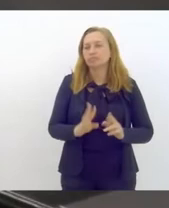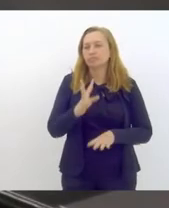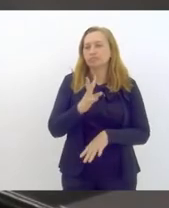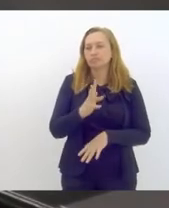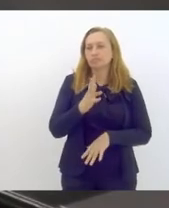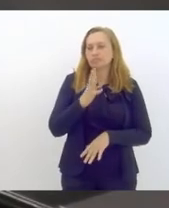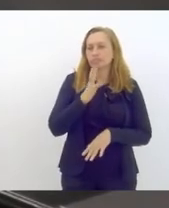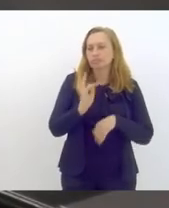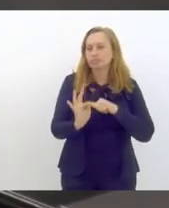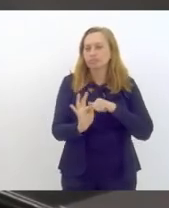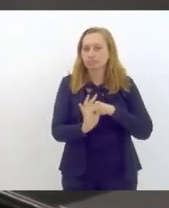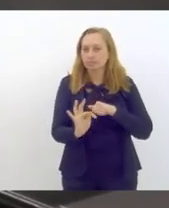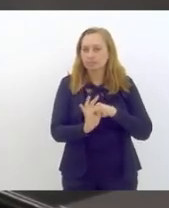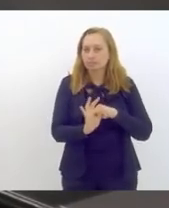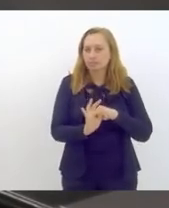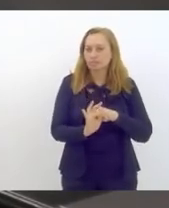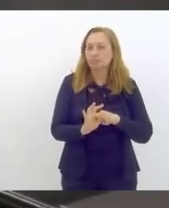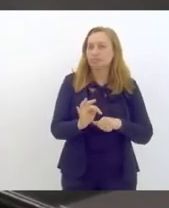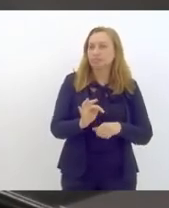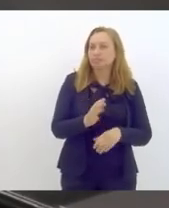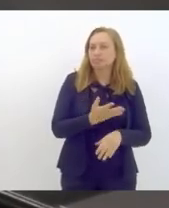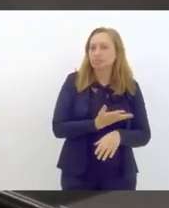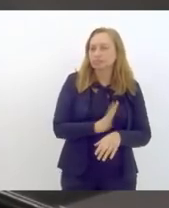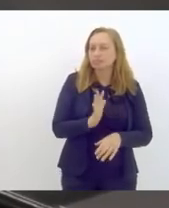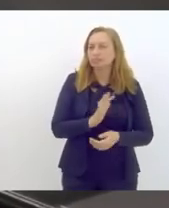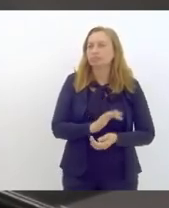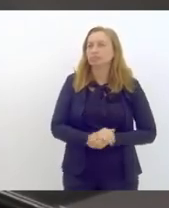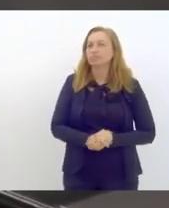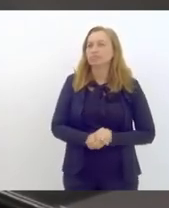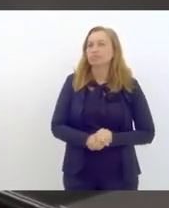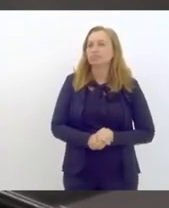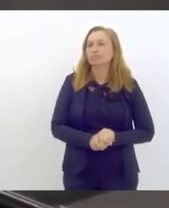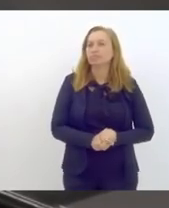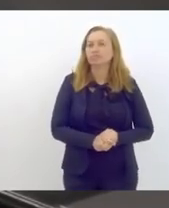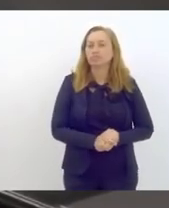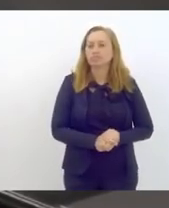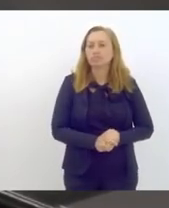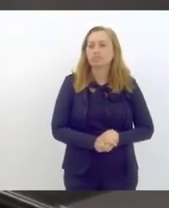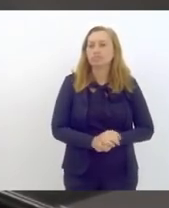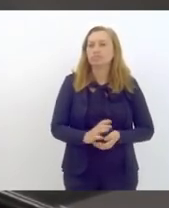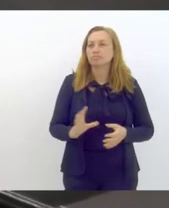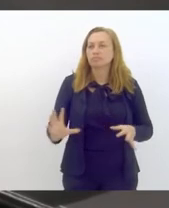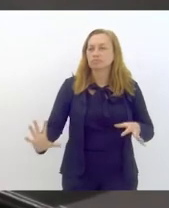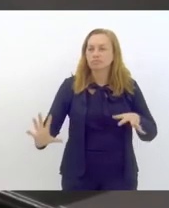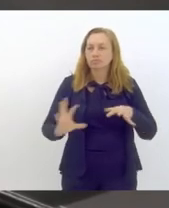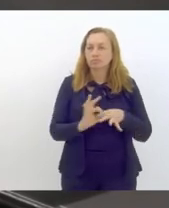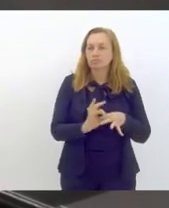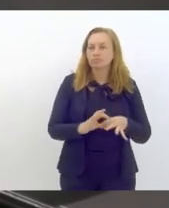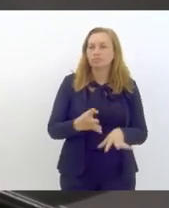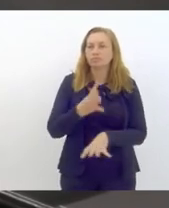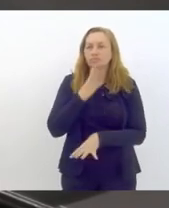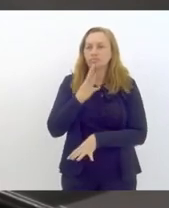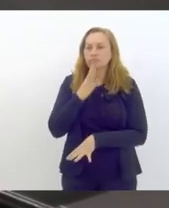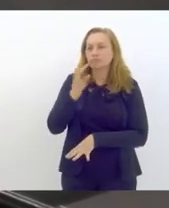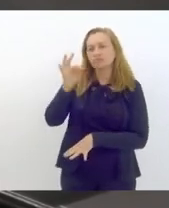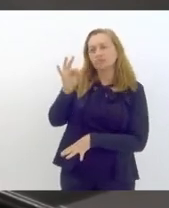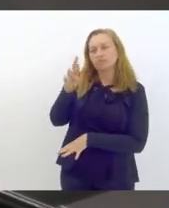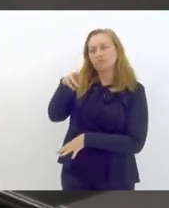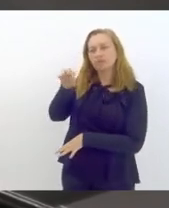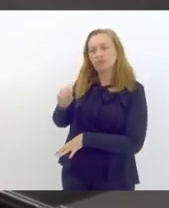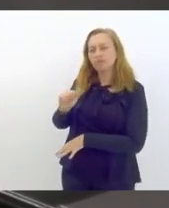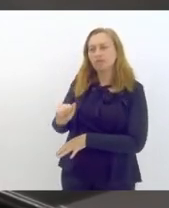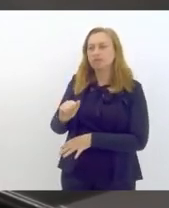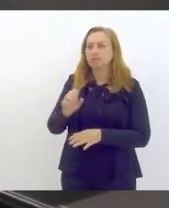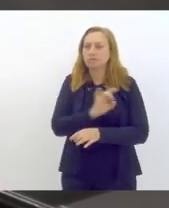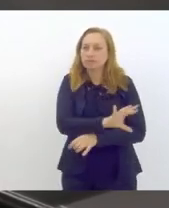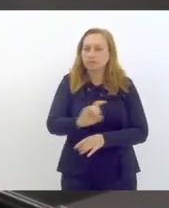conhecimento técnico e prático, né, aliado com o conhecimento teórico de cada uma das unidades